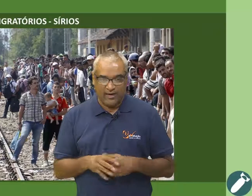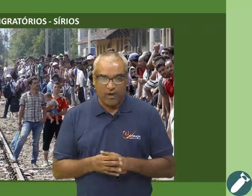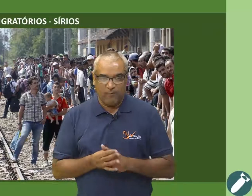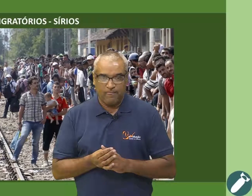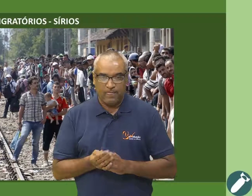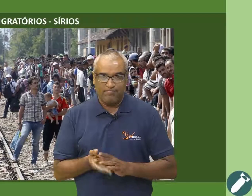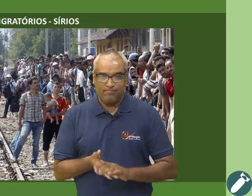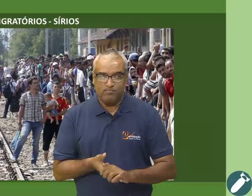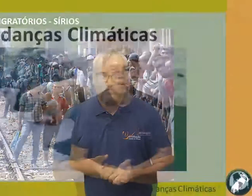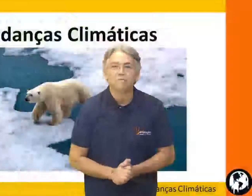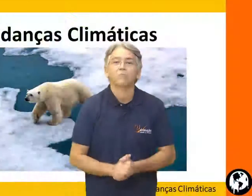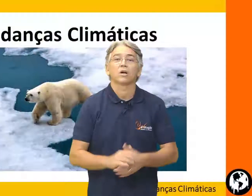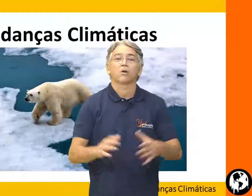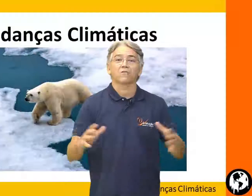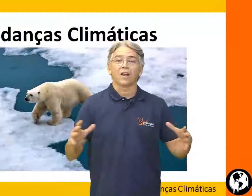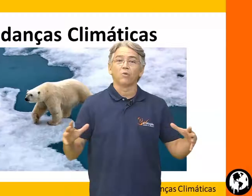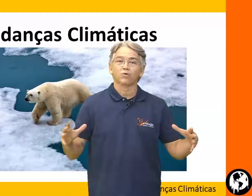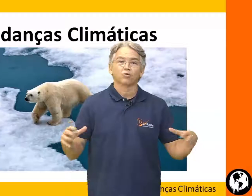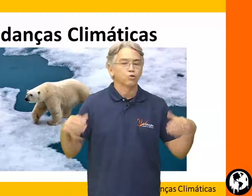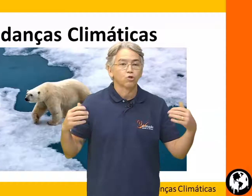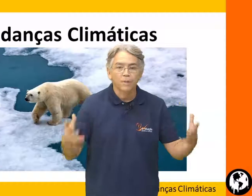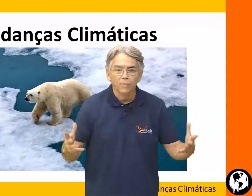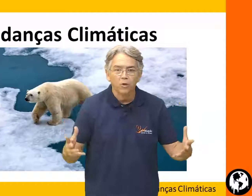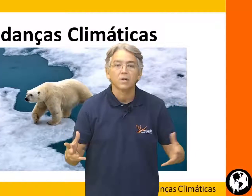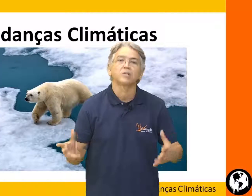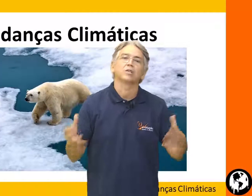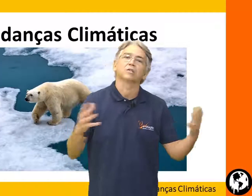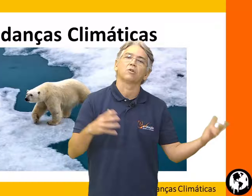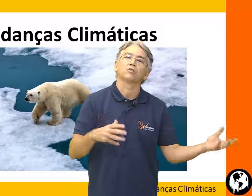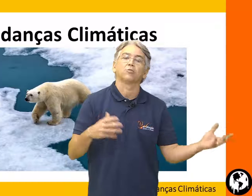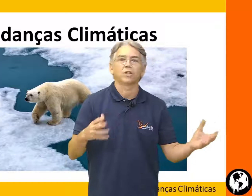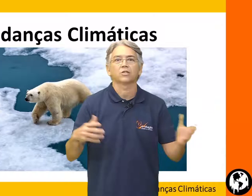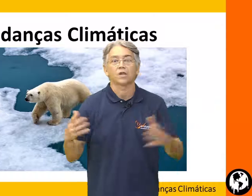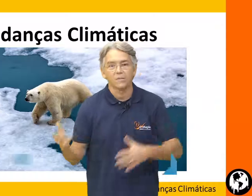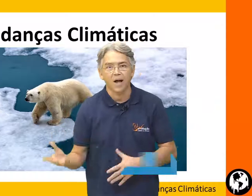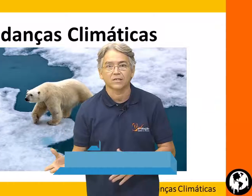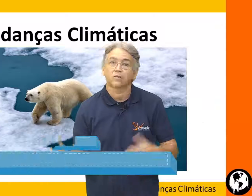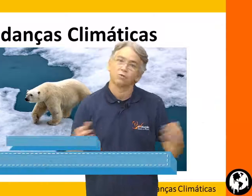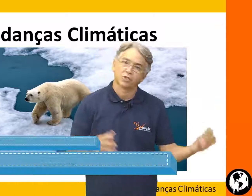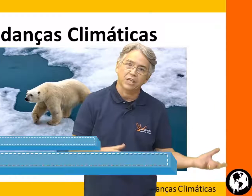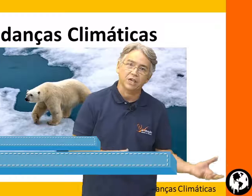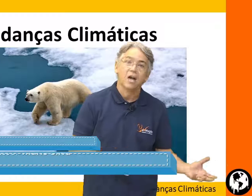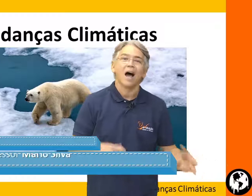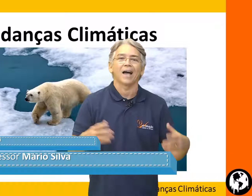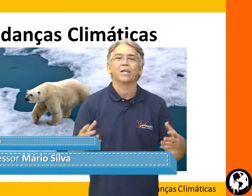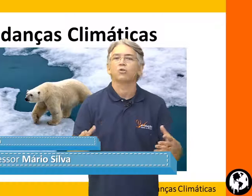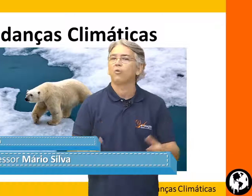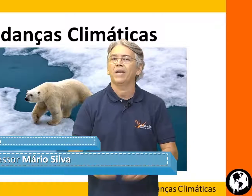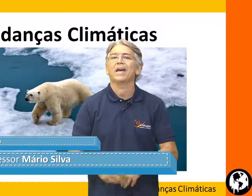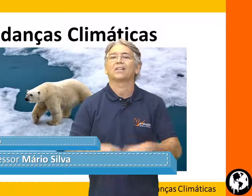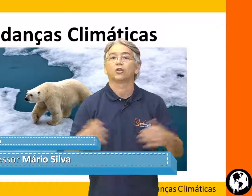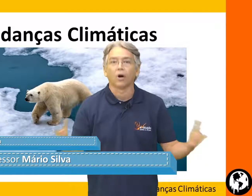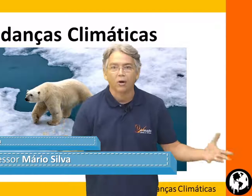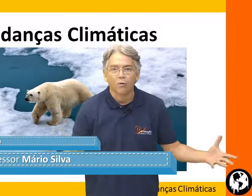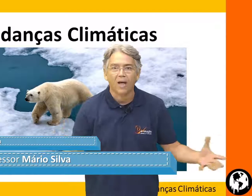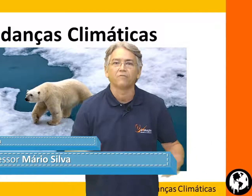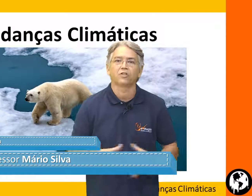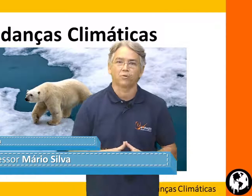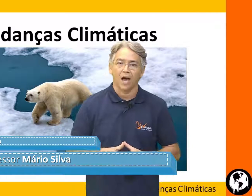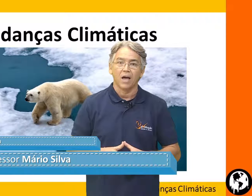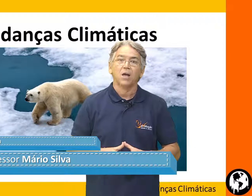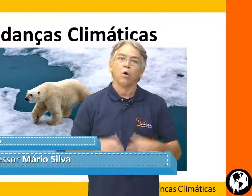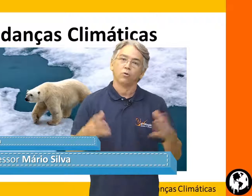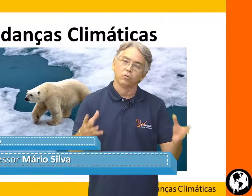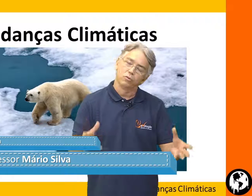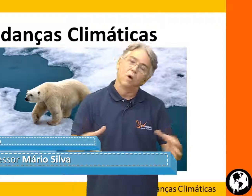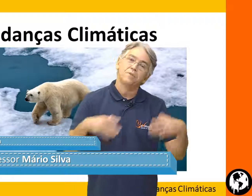Tá legal? Vamos agora falar de um assunto super importante, que são as mudanças climáticas, ou seja, aquilo que o Enem adora cobrar no